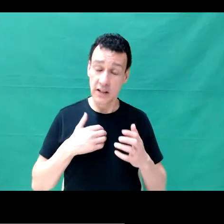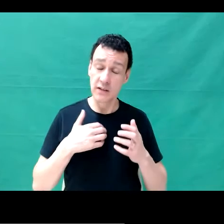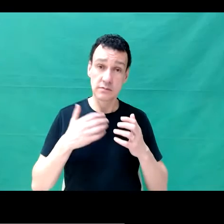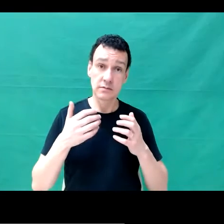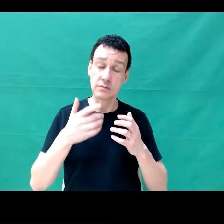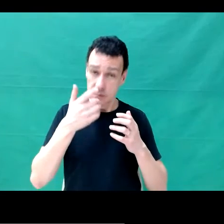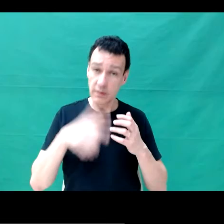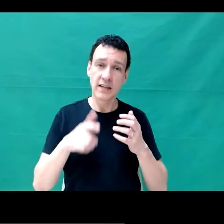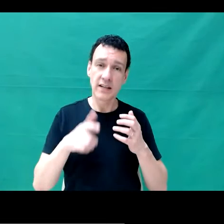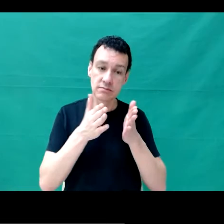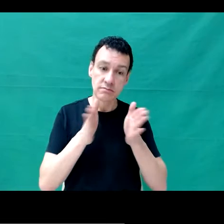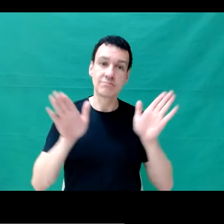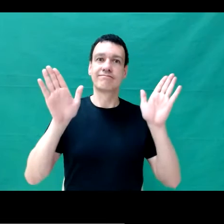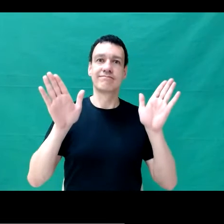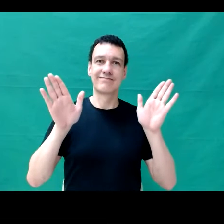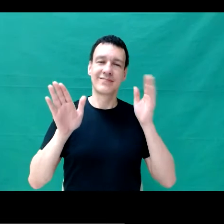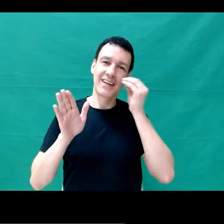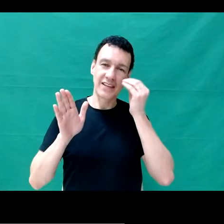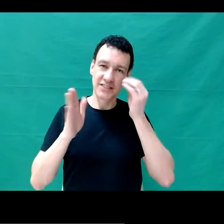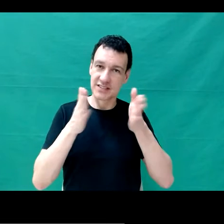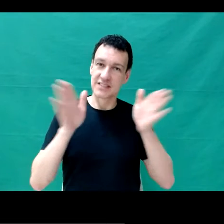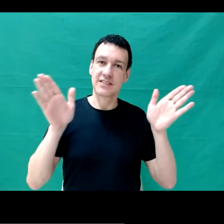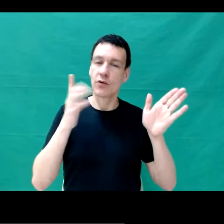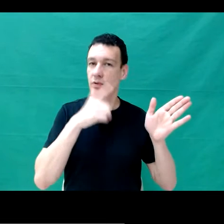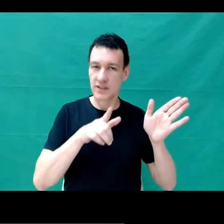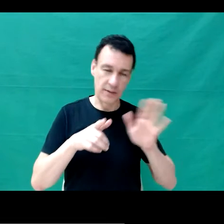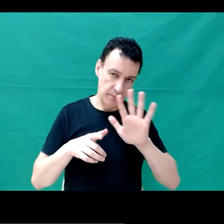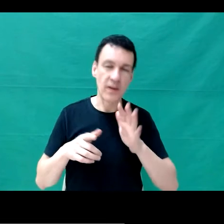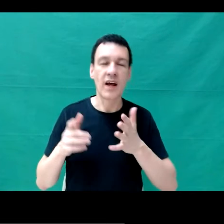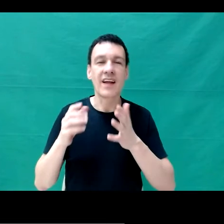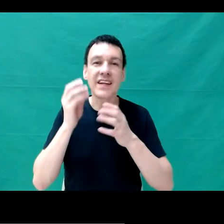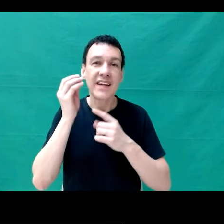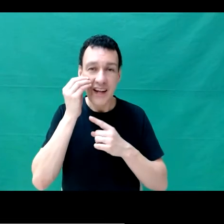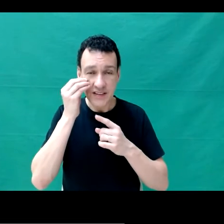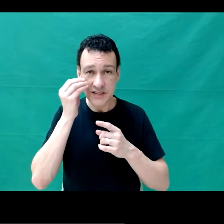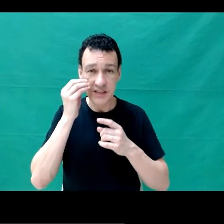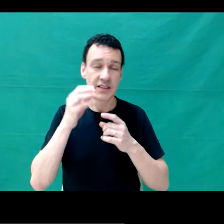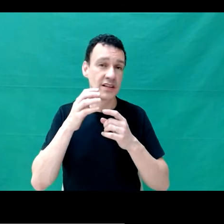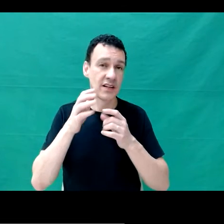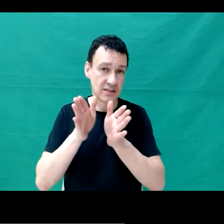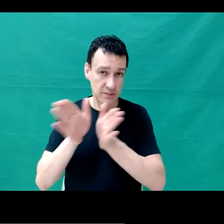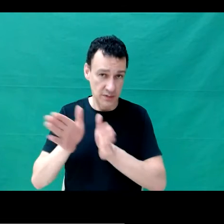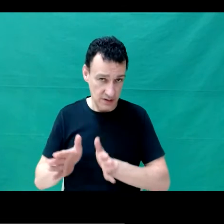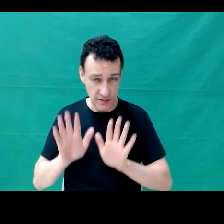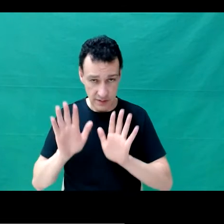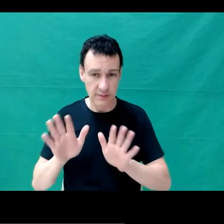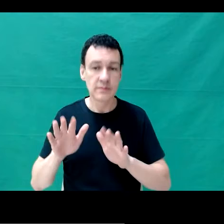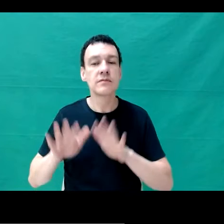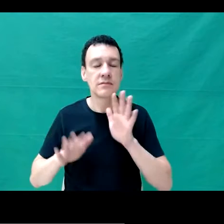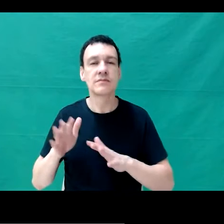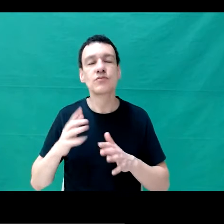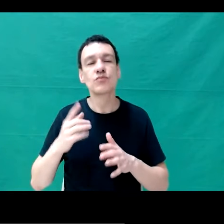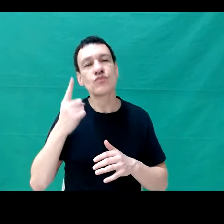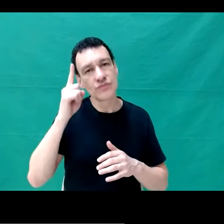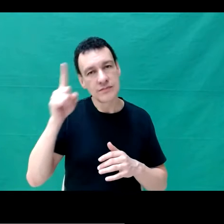assim? Às vezes a gente sabe, né, quem trabalha com testes de acessibilidade, testes manuais, às vezes a gente está cansado num